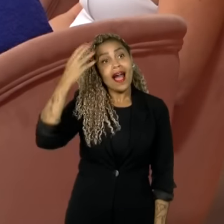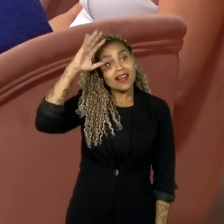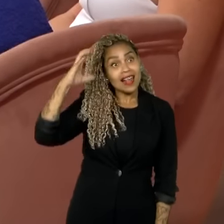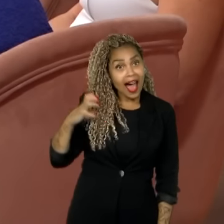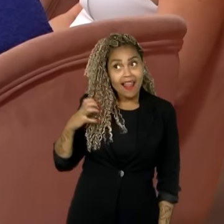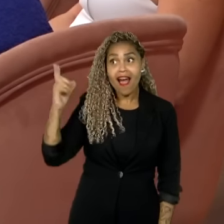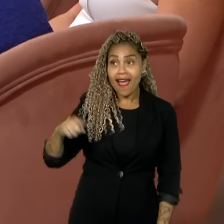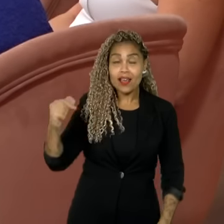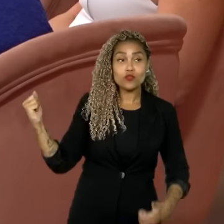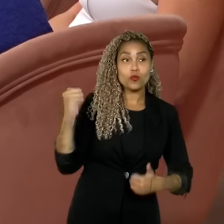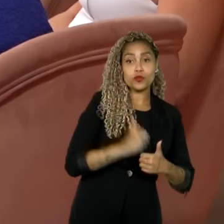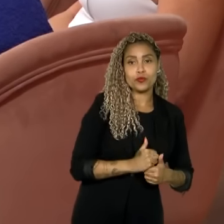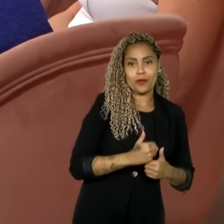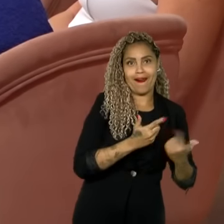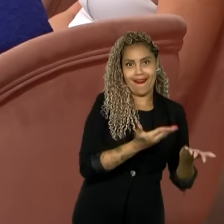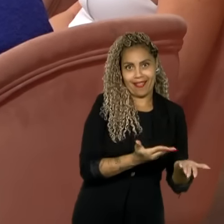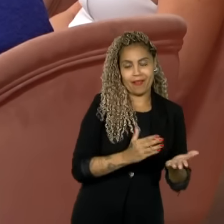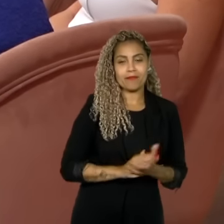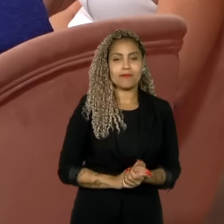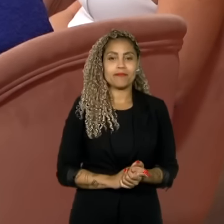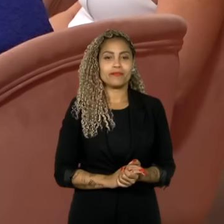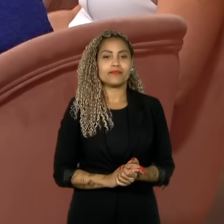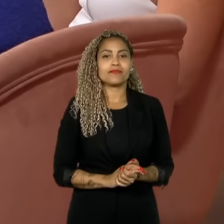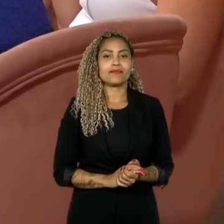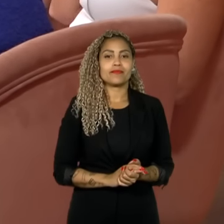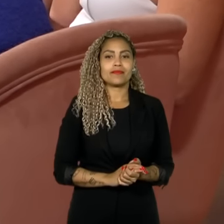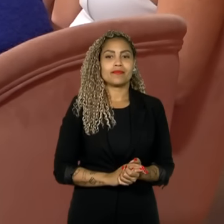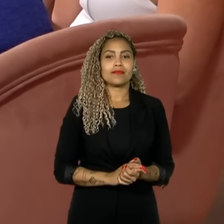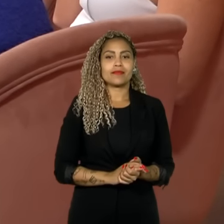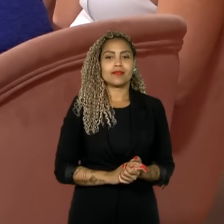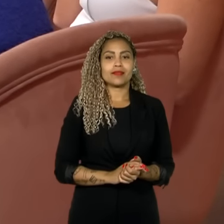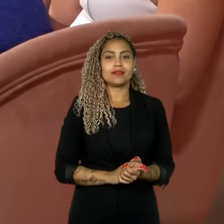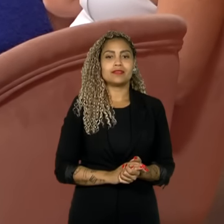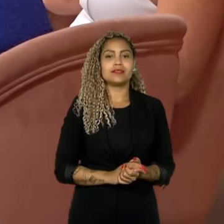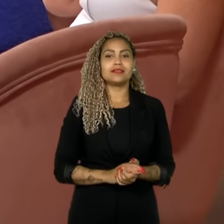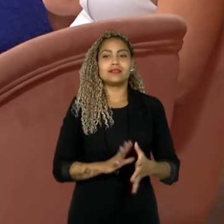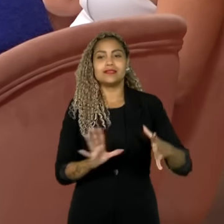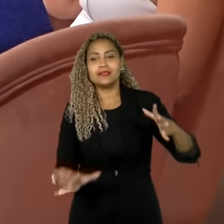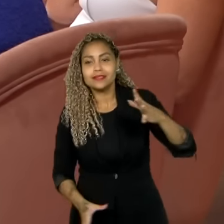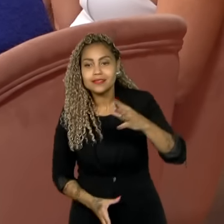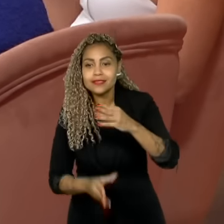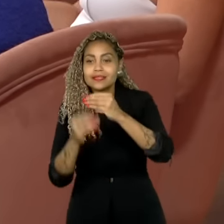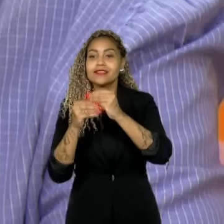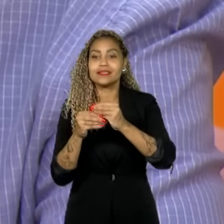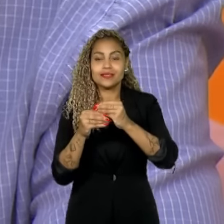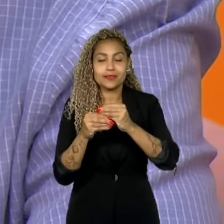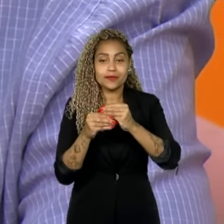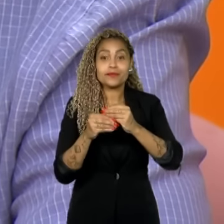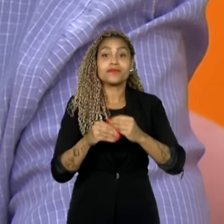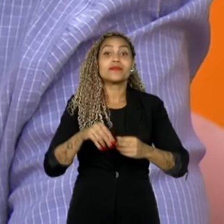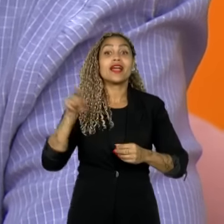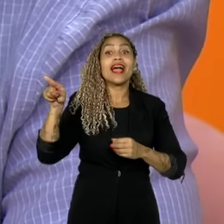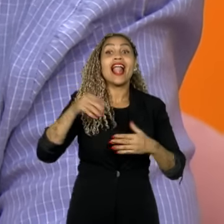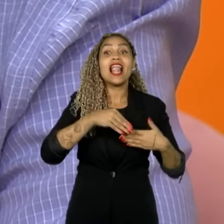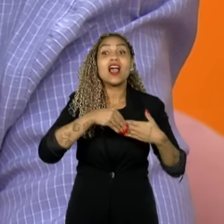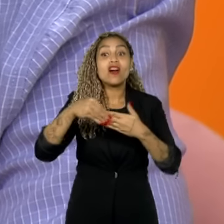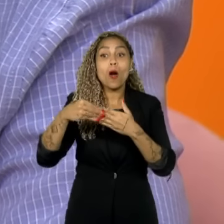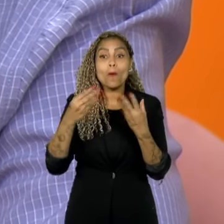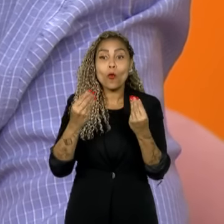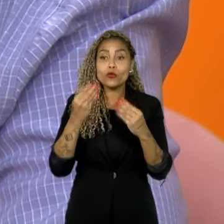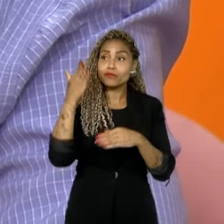Posso falar uma coisa? Por favor, Toninho. Cícero, deixa eu completar o negócio da tia Suriga. Que eu levava ela muito para a casa do